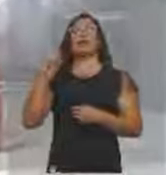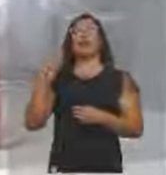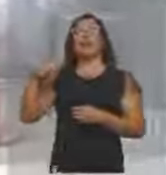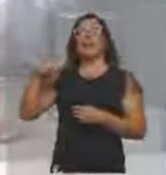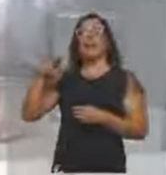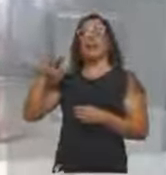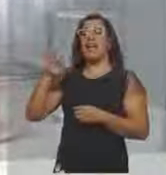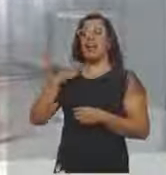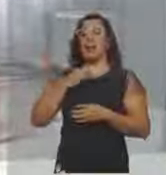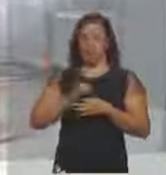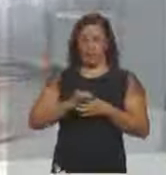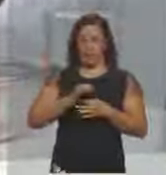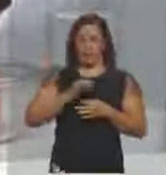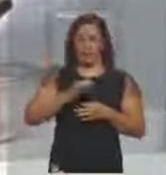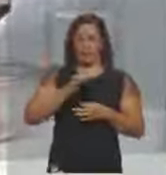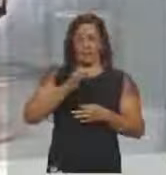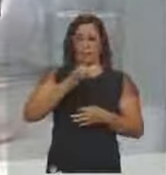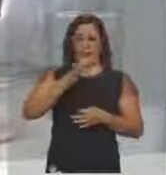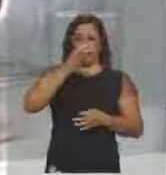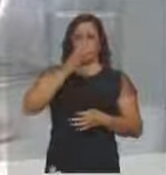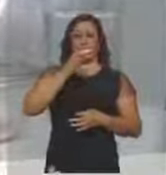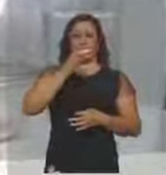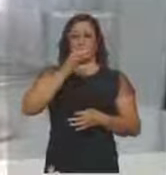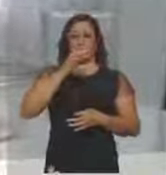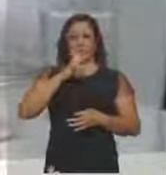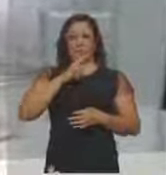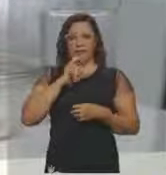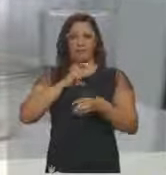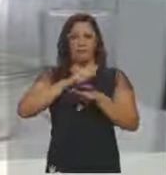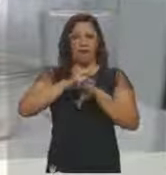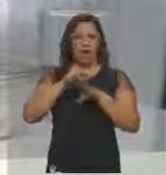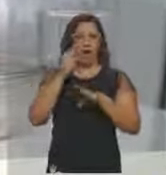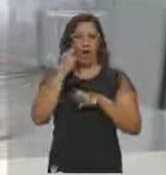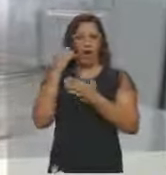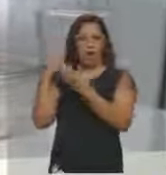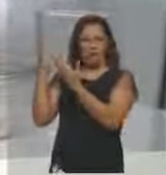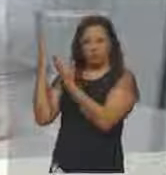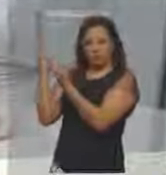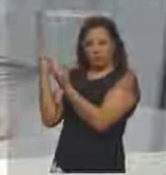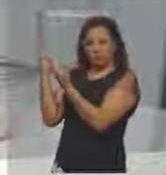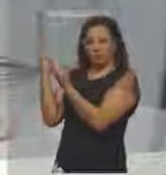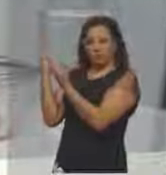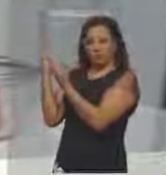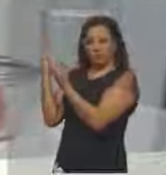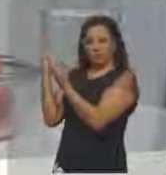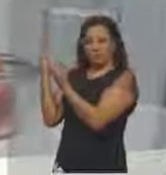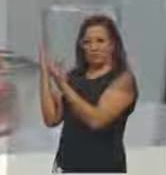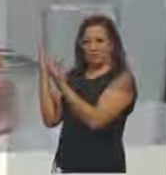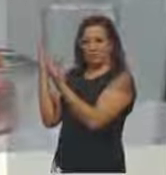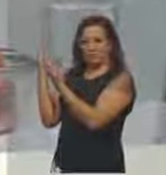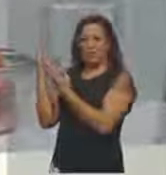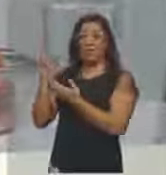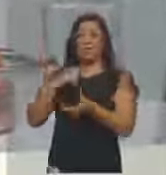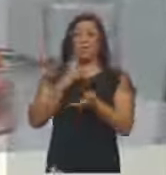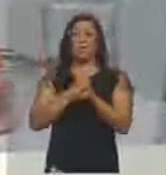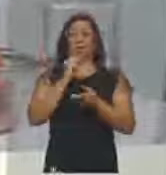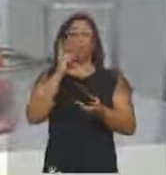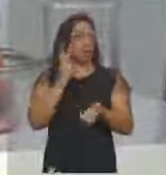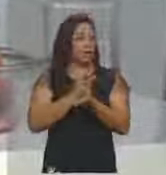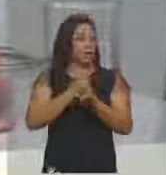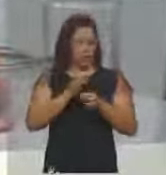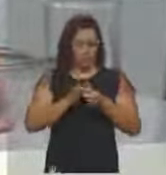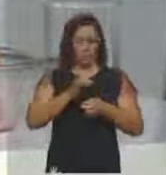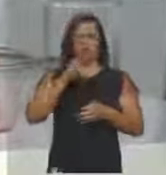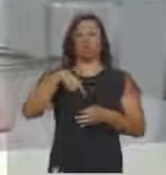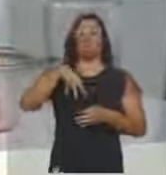observa que ele tem vários anéisinhos cartilaginosos que vai passar o ar. É uma estrutura que sempre fica aberta para